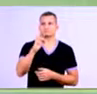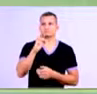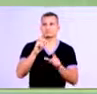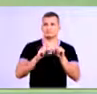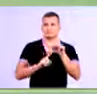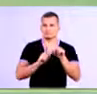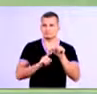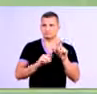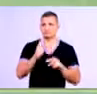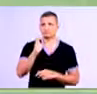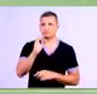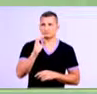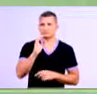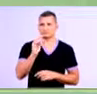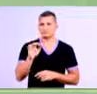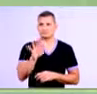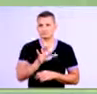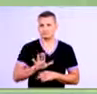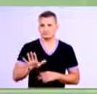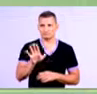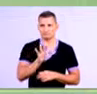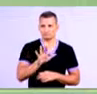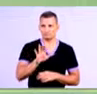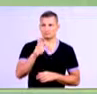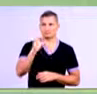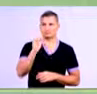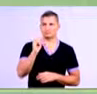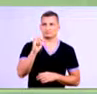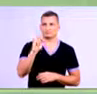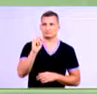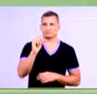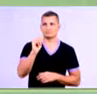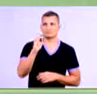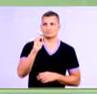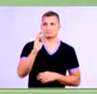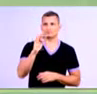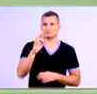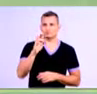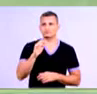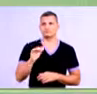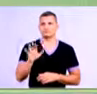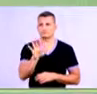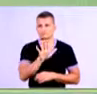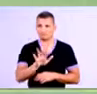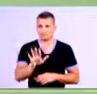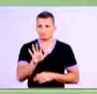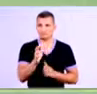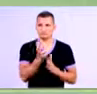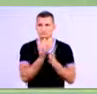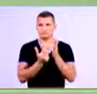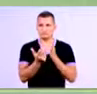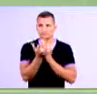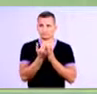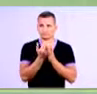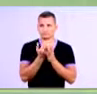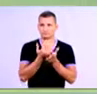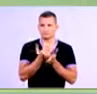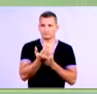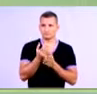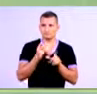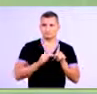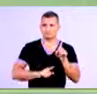C, interfaces a caractere, interfaces gráficas, começando com a letra G,